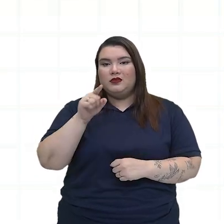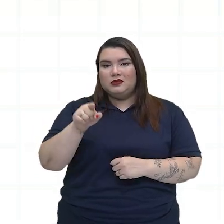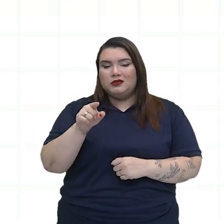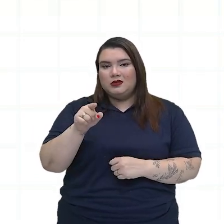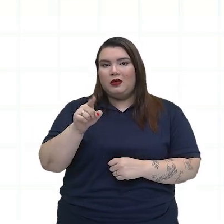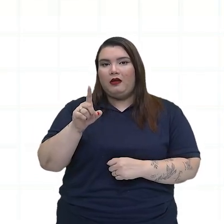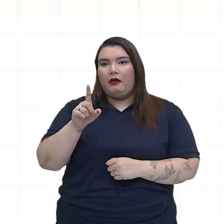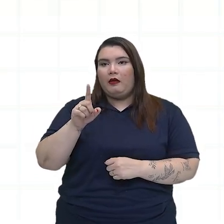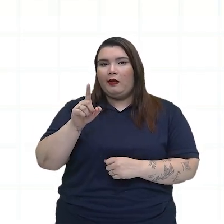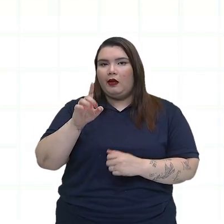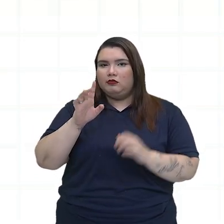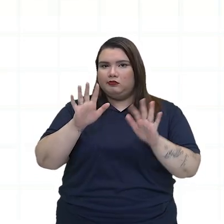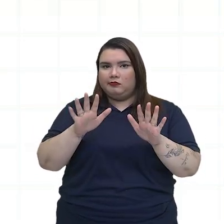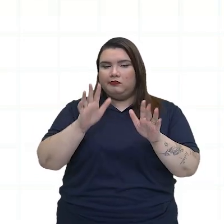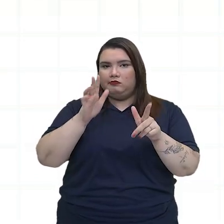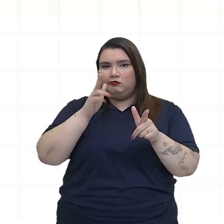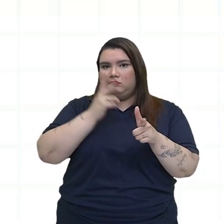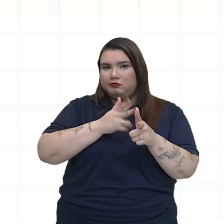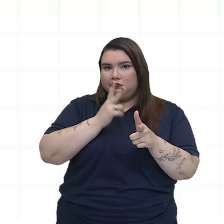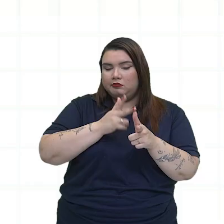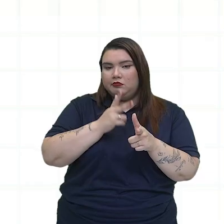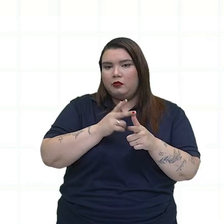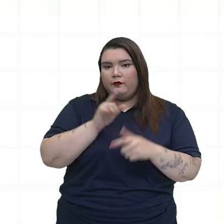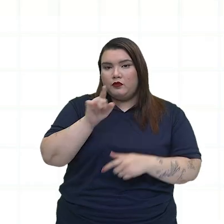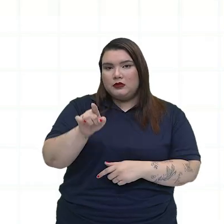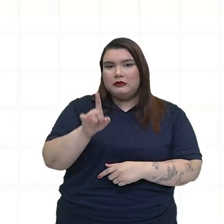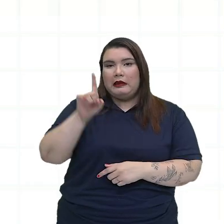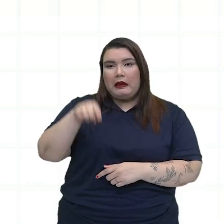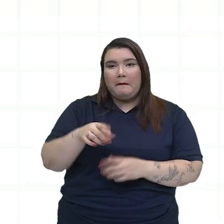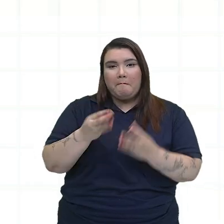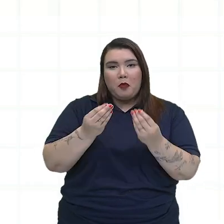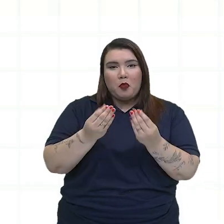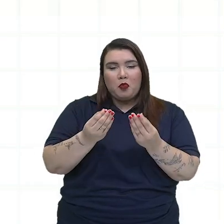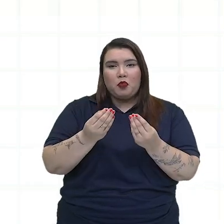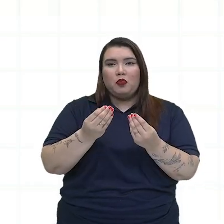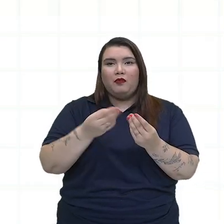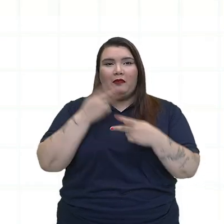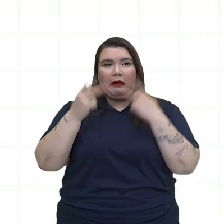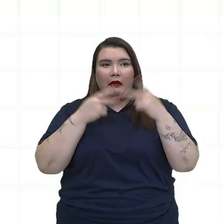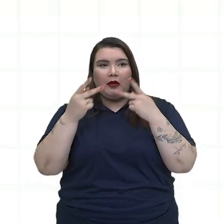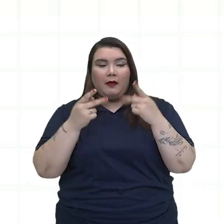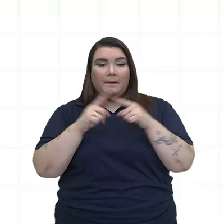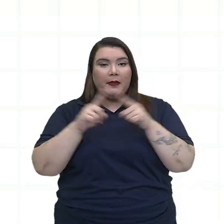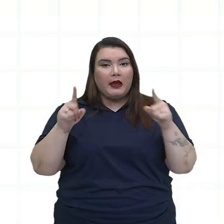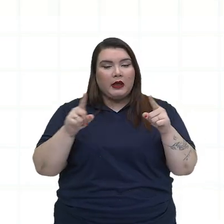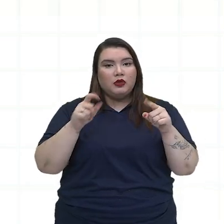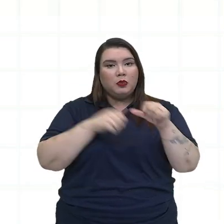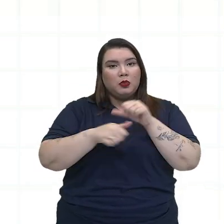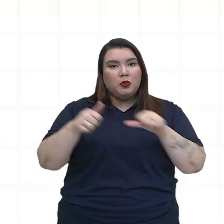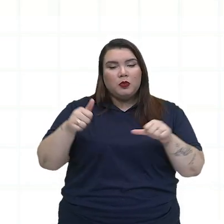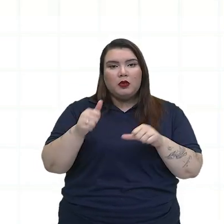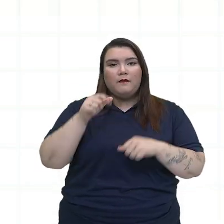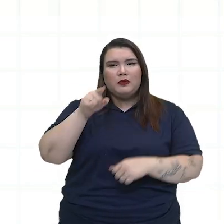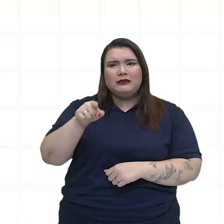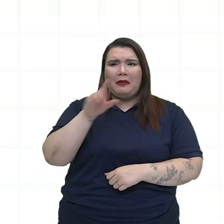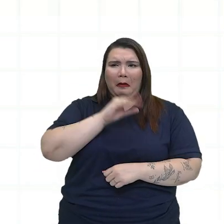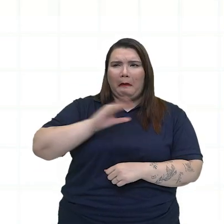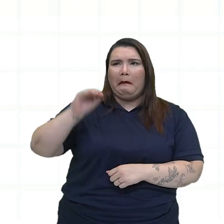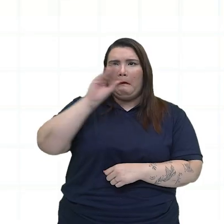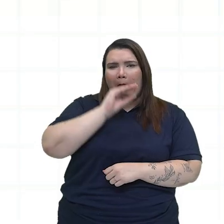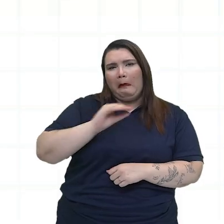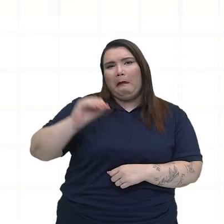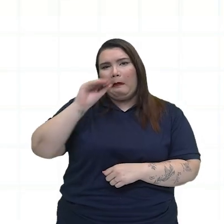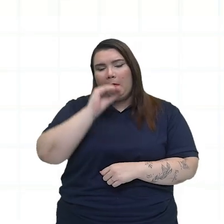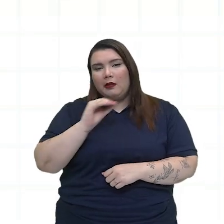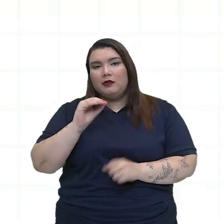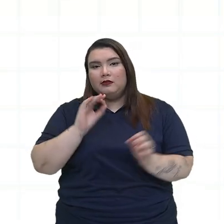muito, tá bom? Você é muito falante, né? Certo? Muito tagarela. Até porque, como eu